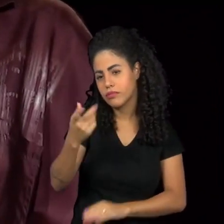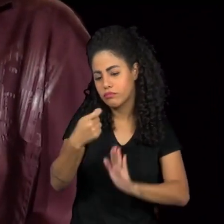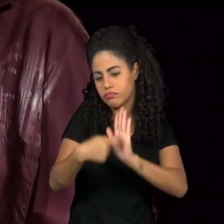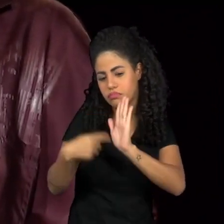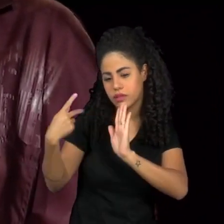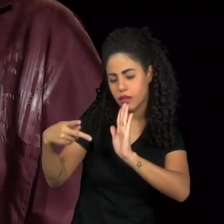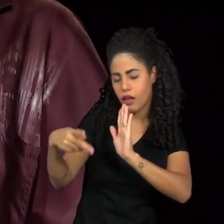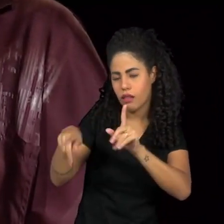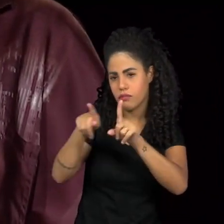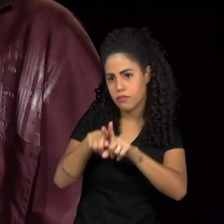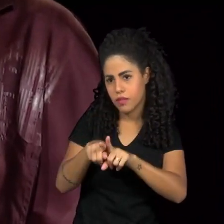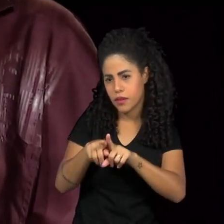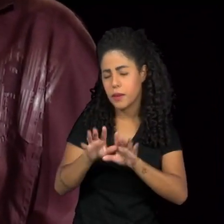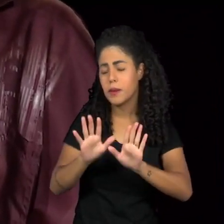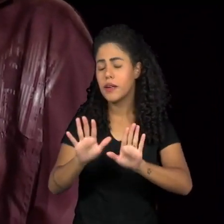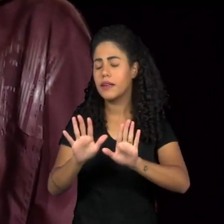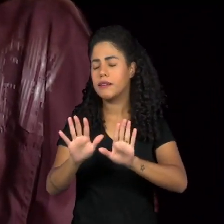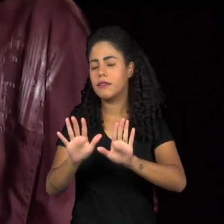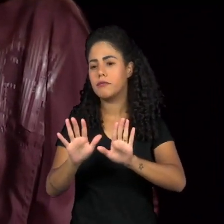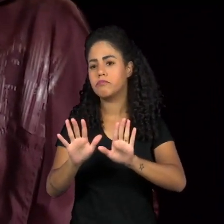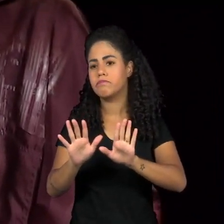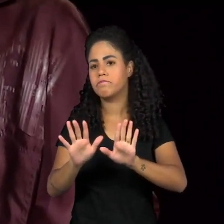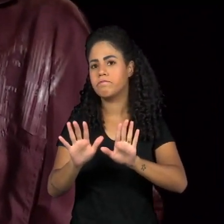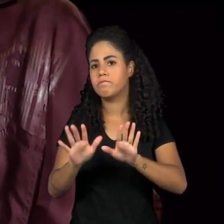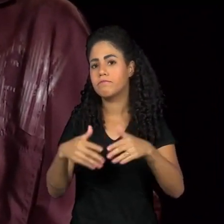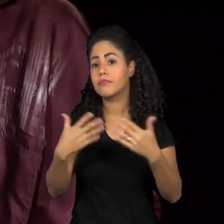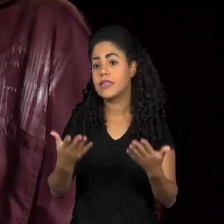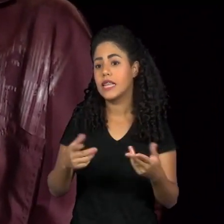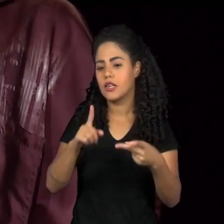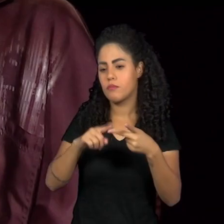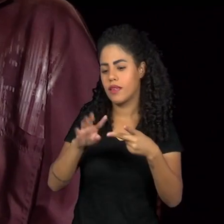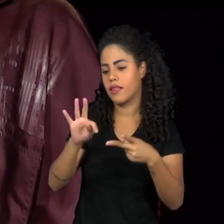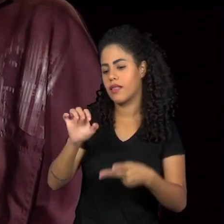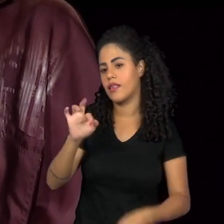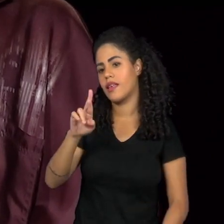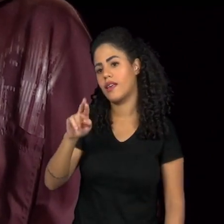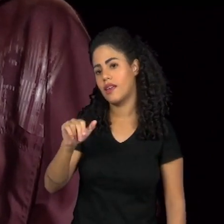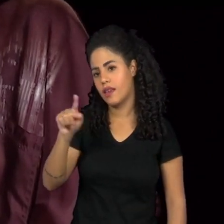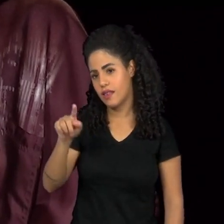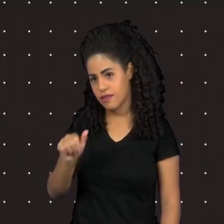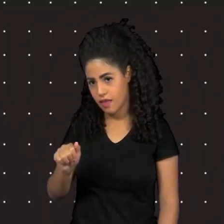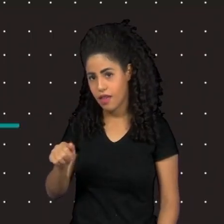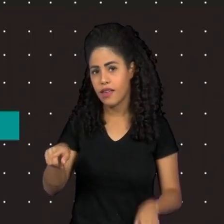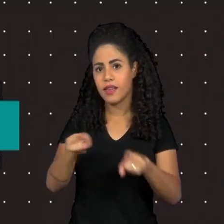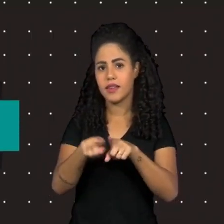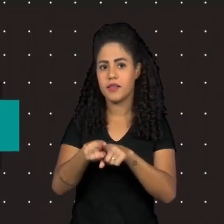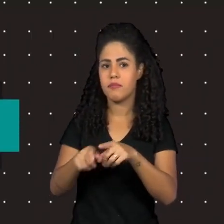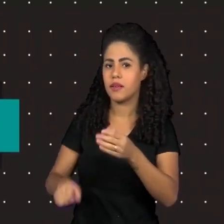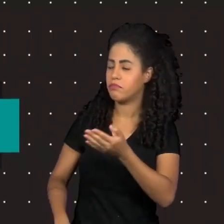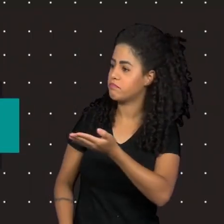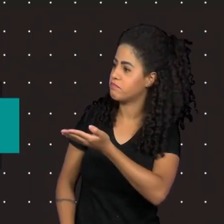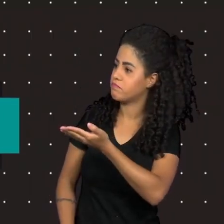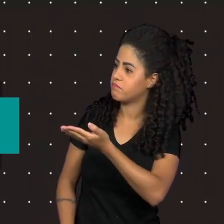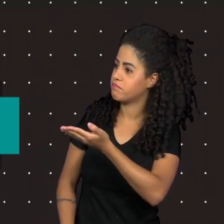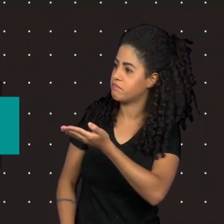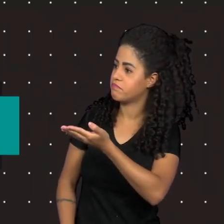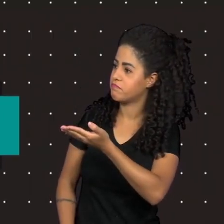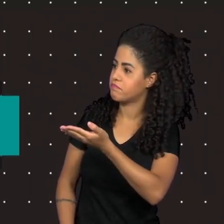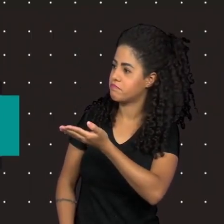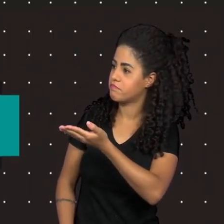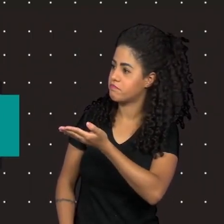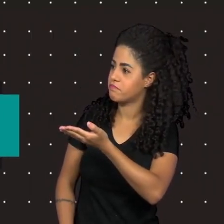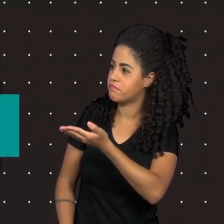dela. E a Teresa Trautmann, que é uma cineasta, que